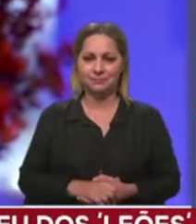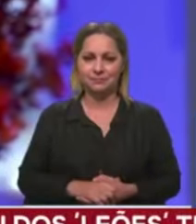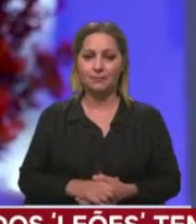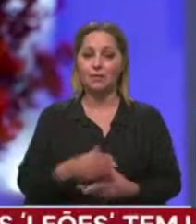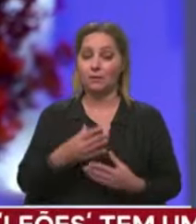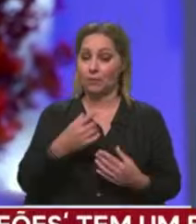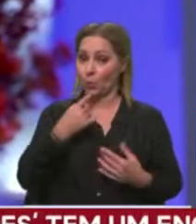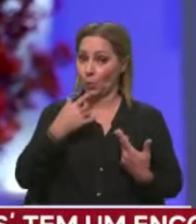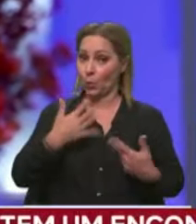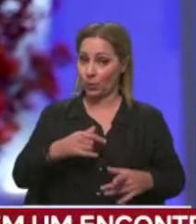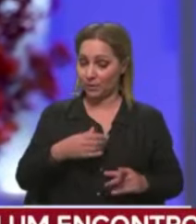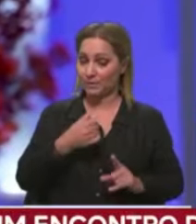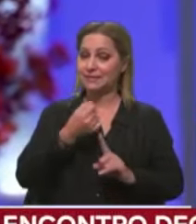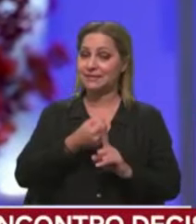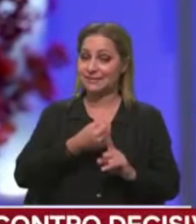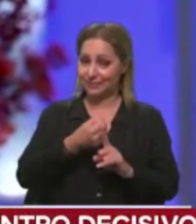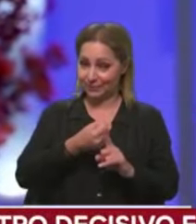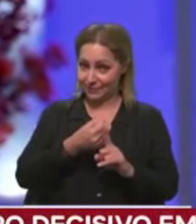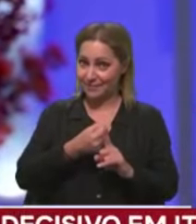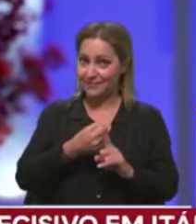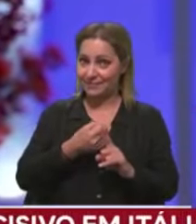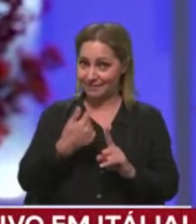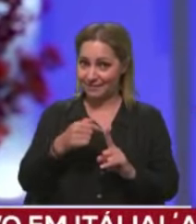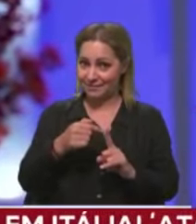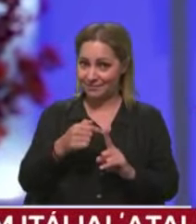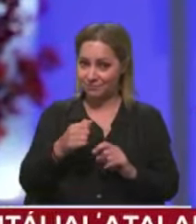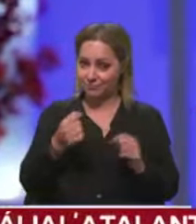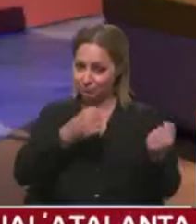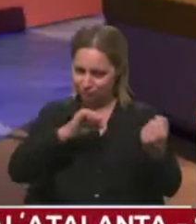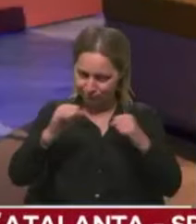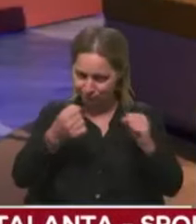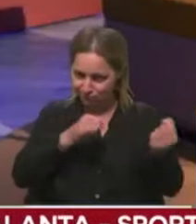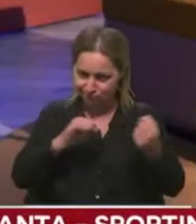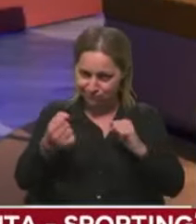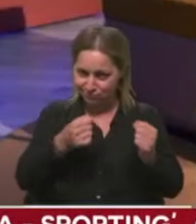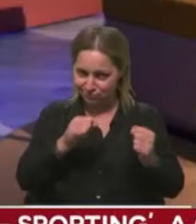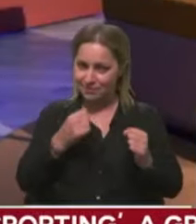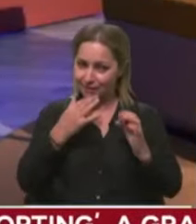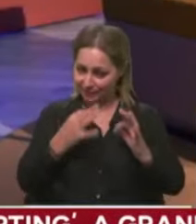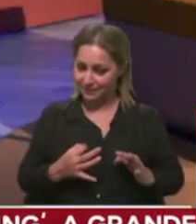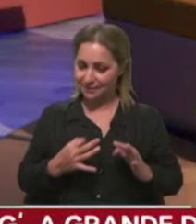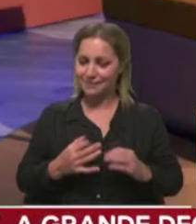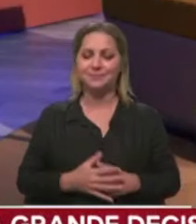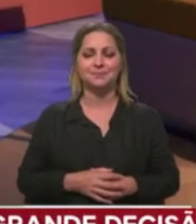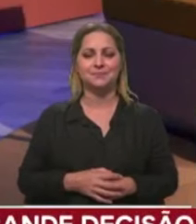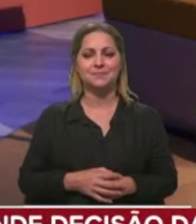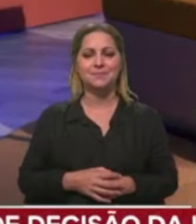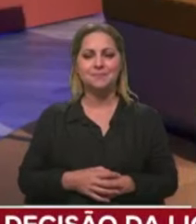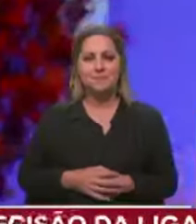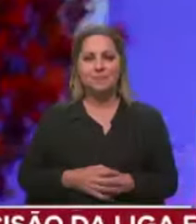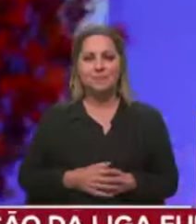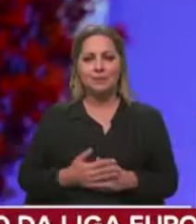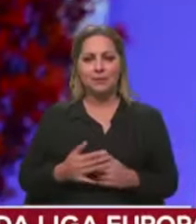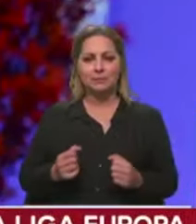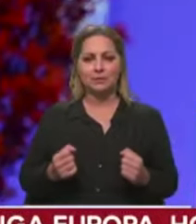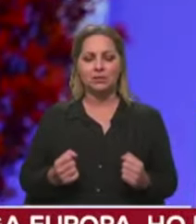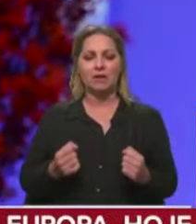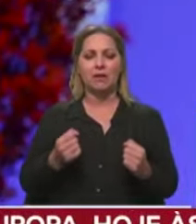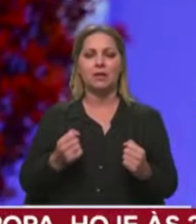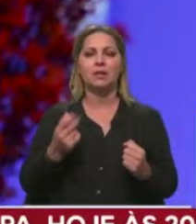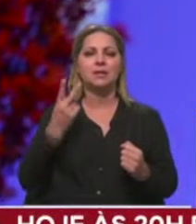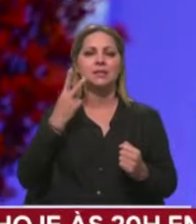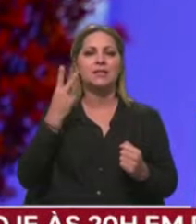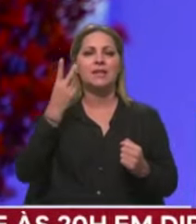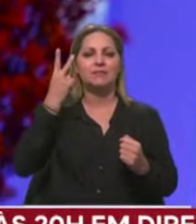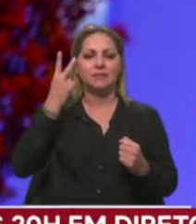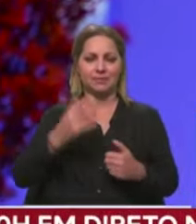muito desafiante damos às turras como gente feia eh mas é a vida é vida